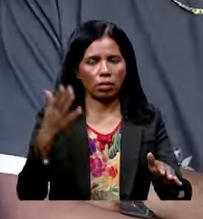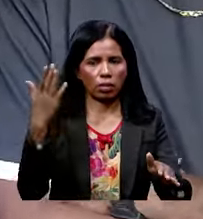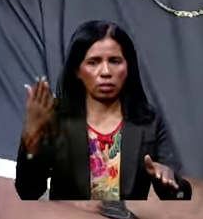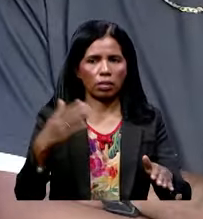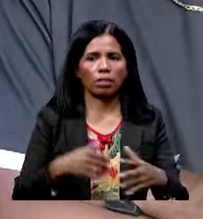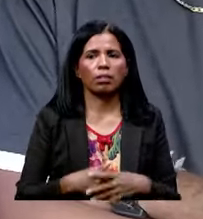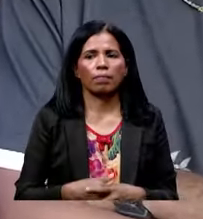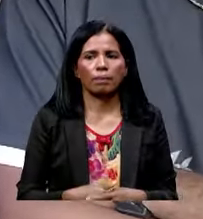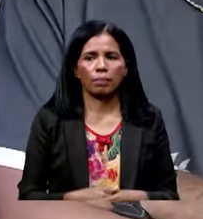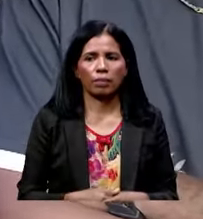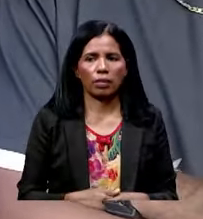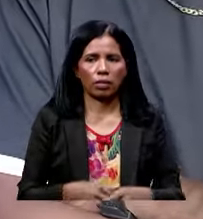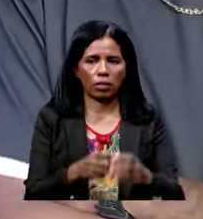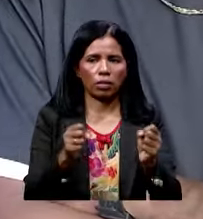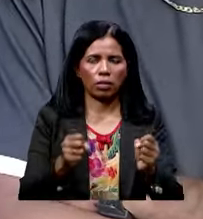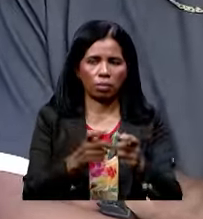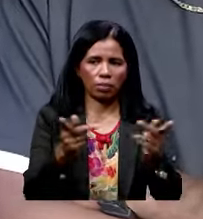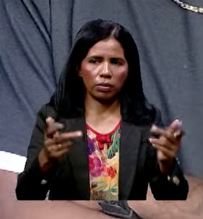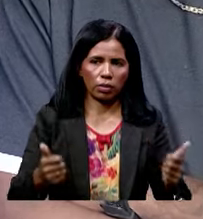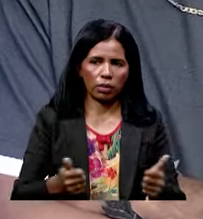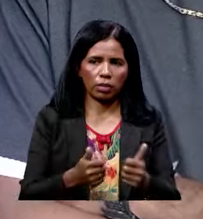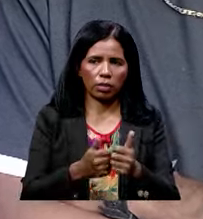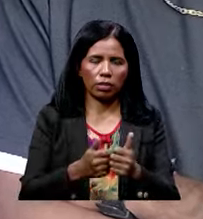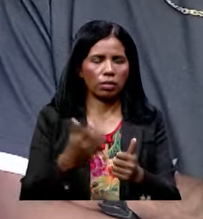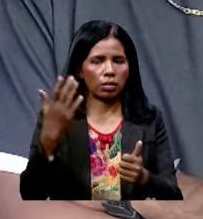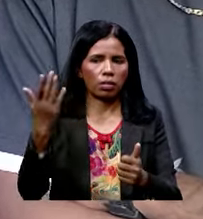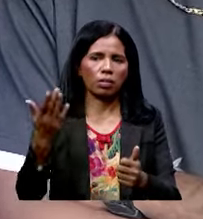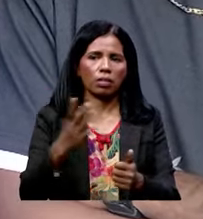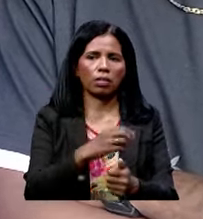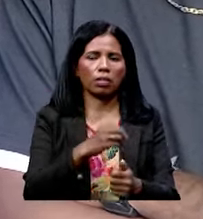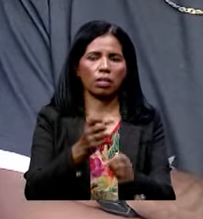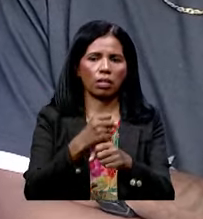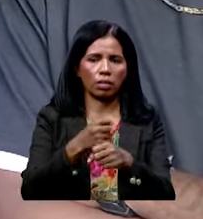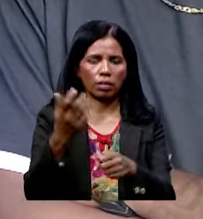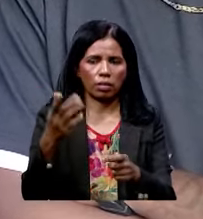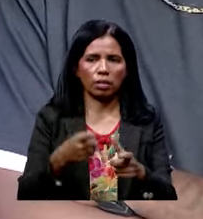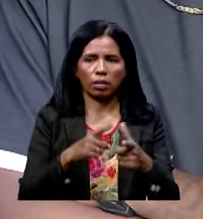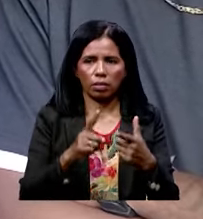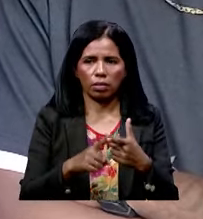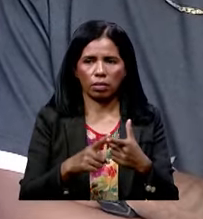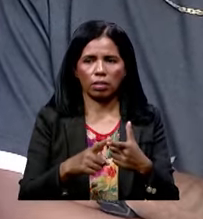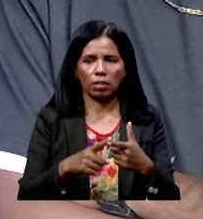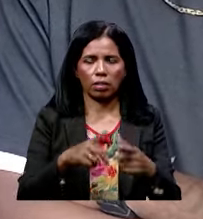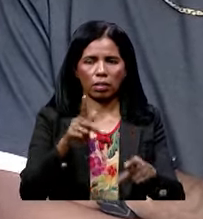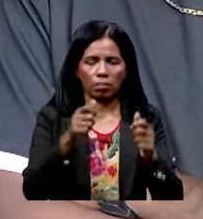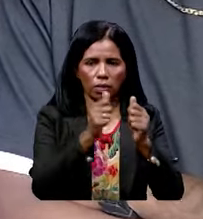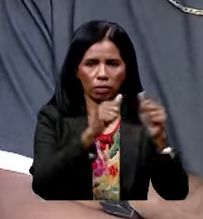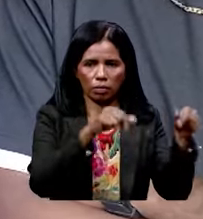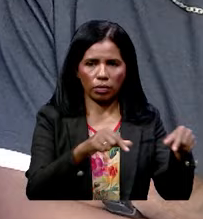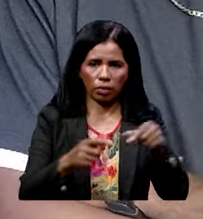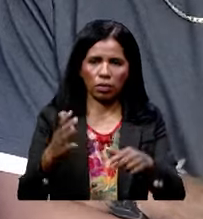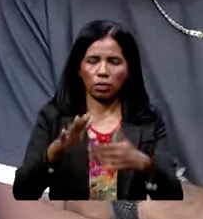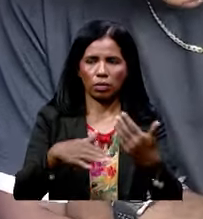ija suku posto administrativo ya ija refer neve realize naba idu kue se ne deficiencia sira mo